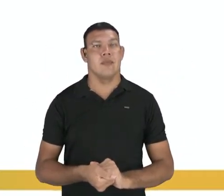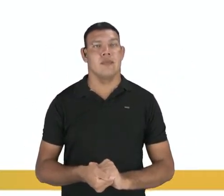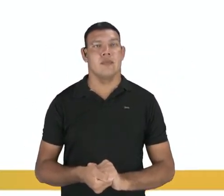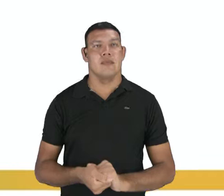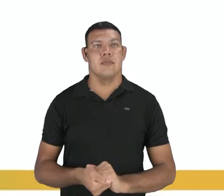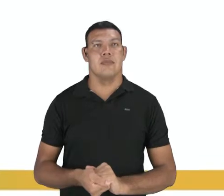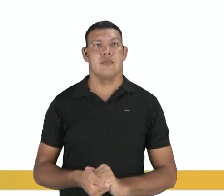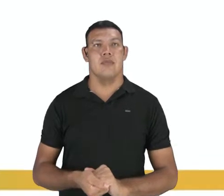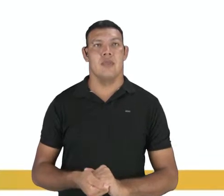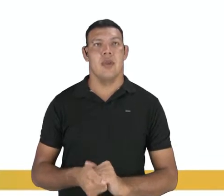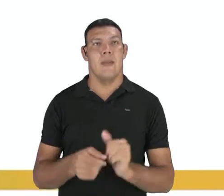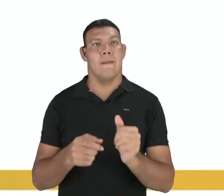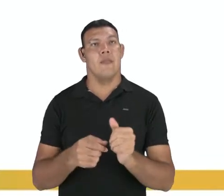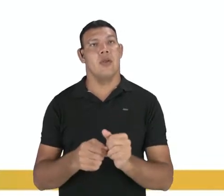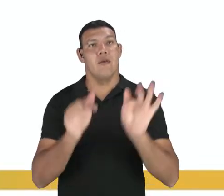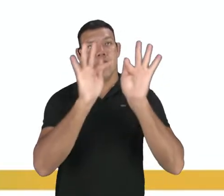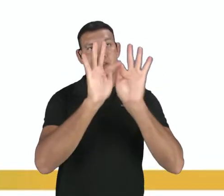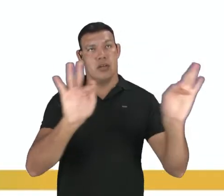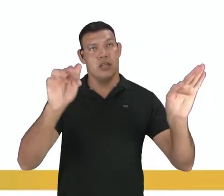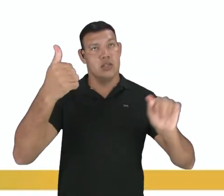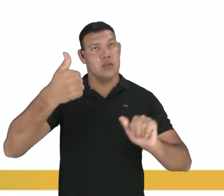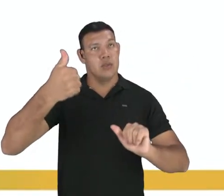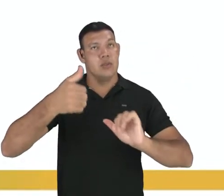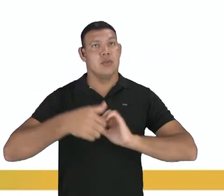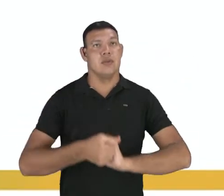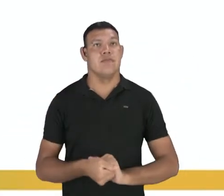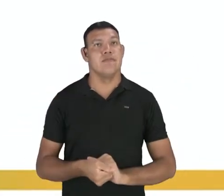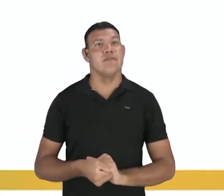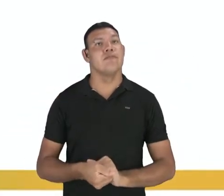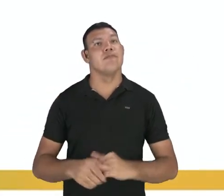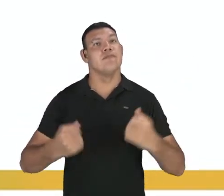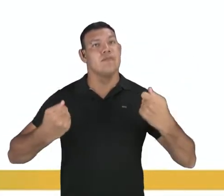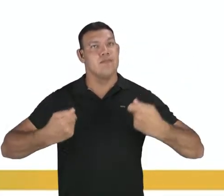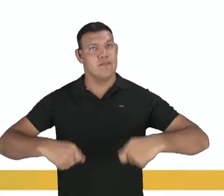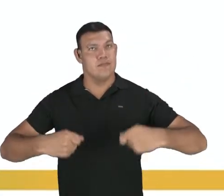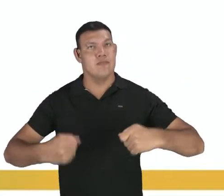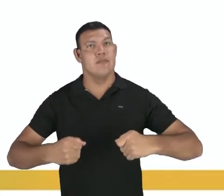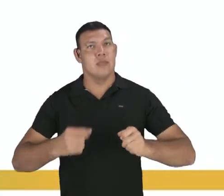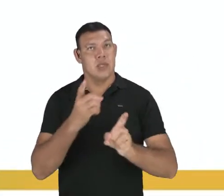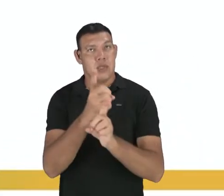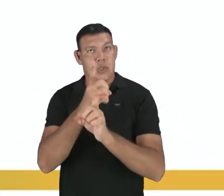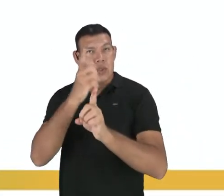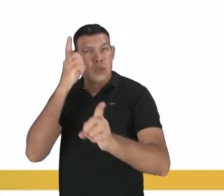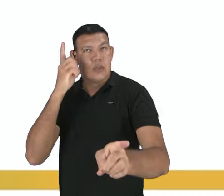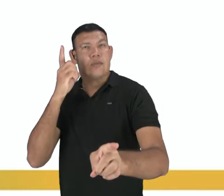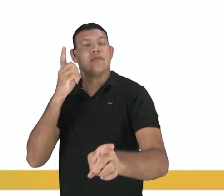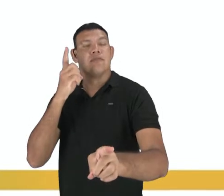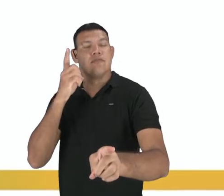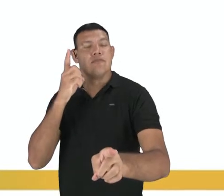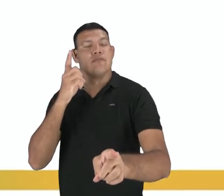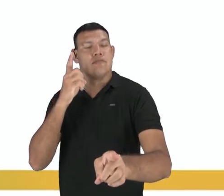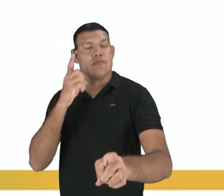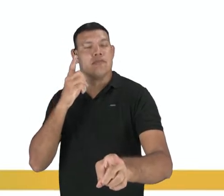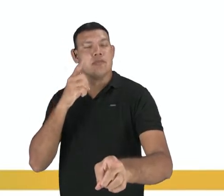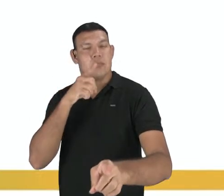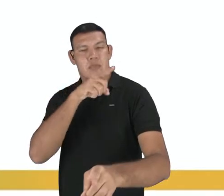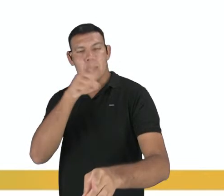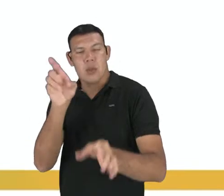what he's up to. Temos que descobrir o que ele está